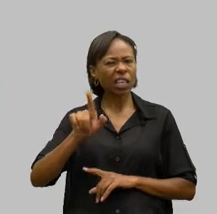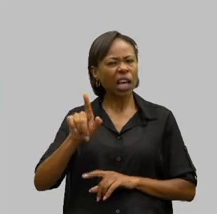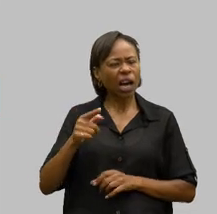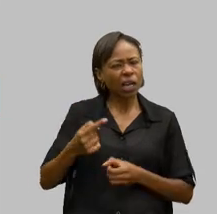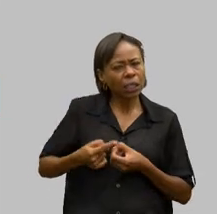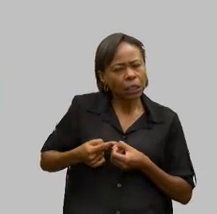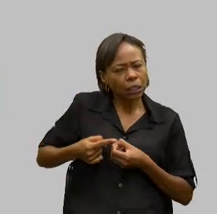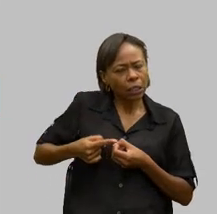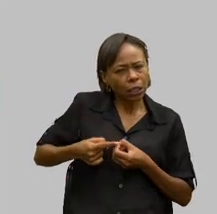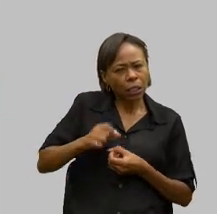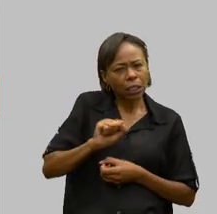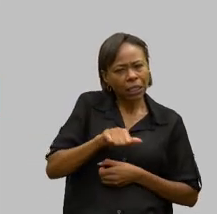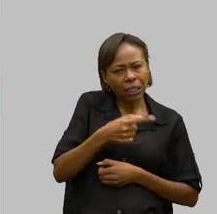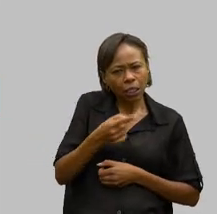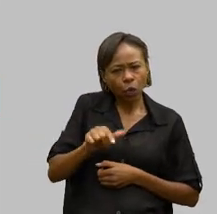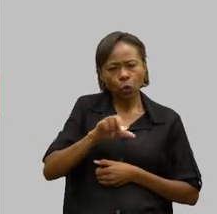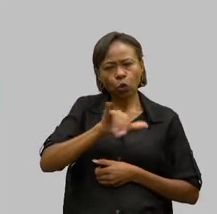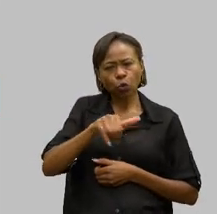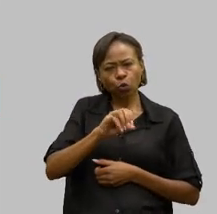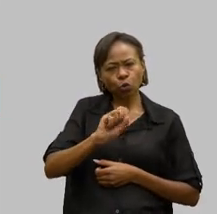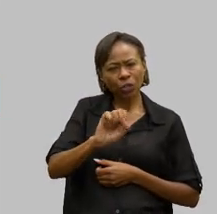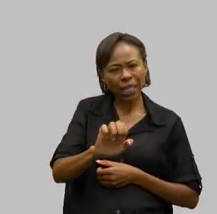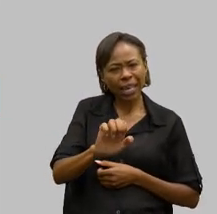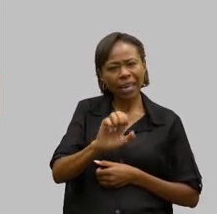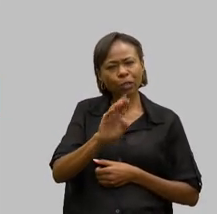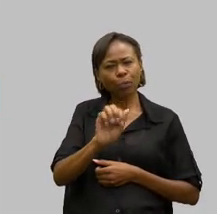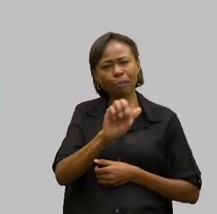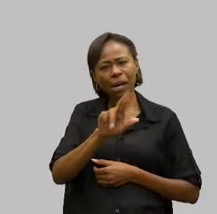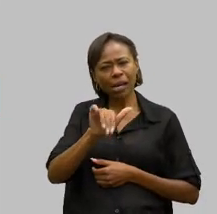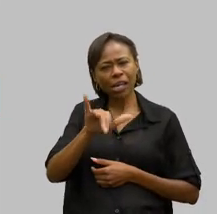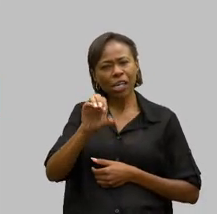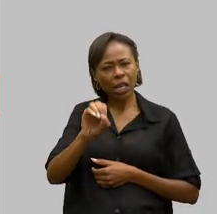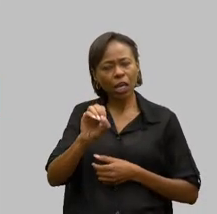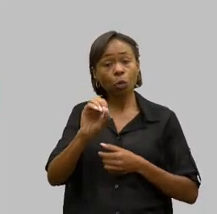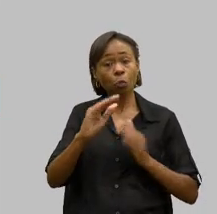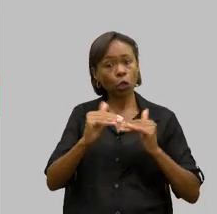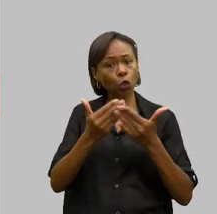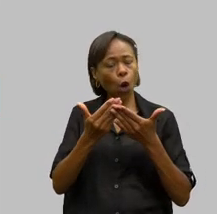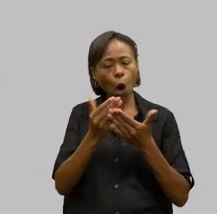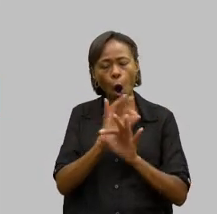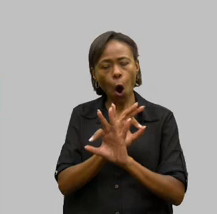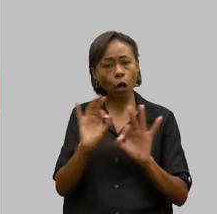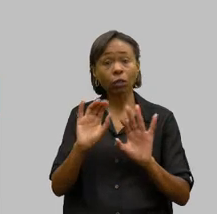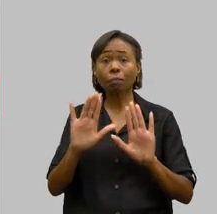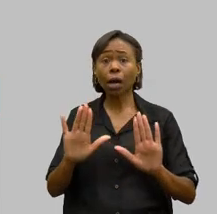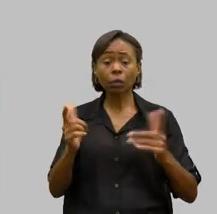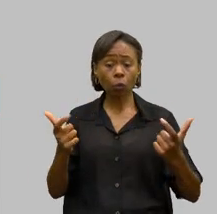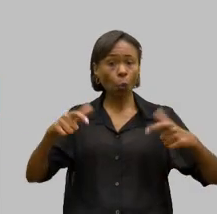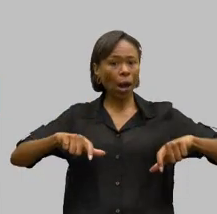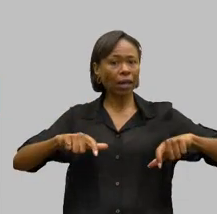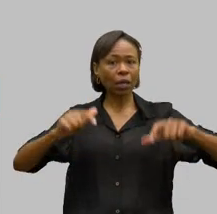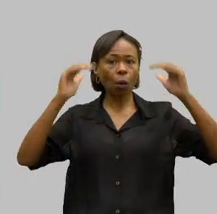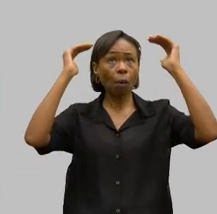pé da casca dentro, um lugar mais bonito do mundo. Uma bela escola, mas não tinha quadra coberta, agora tem.